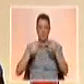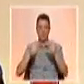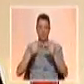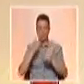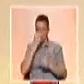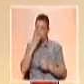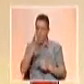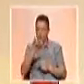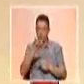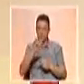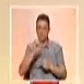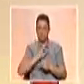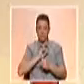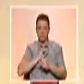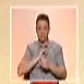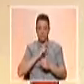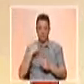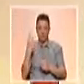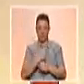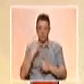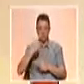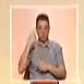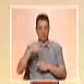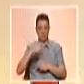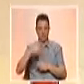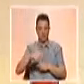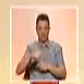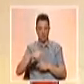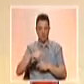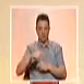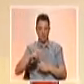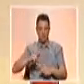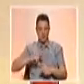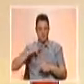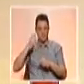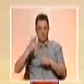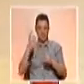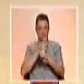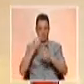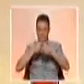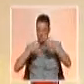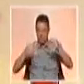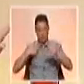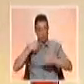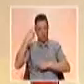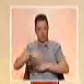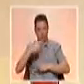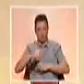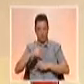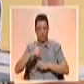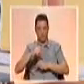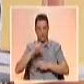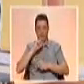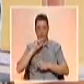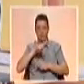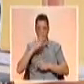propósito, com a nossa flora, que é riquíssima em numa variedade de plantas... E que está adaptada, portanto, consome